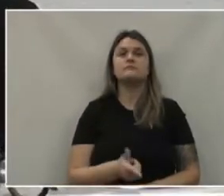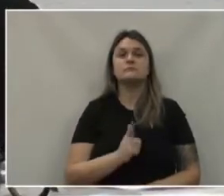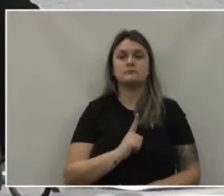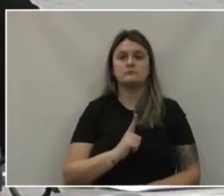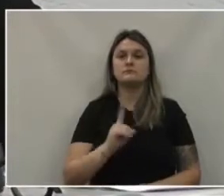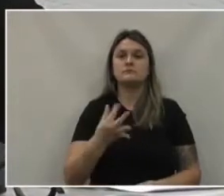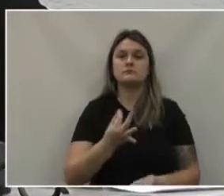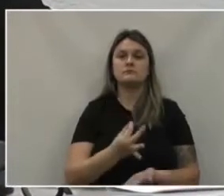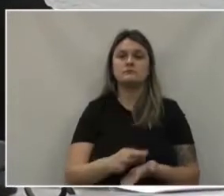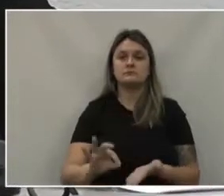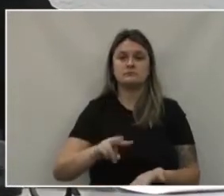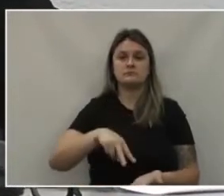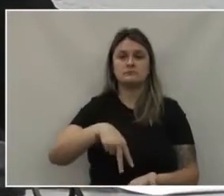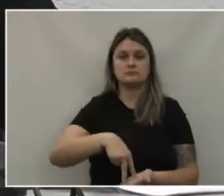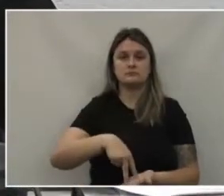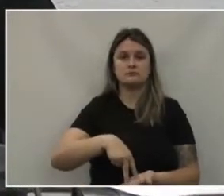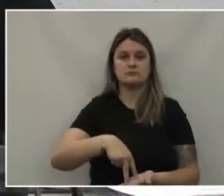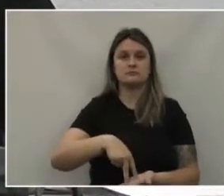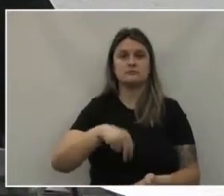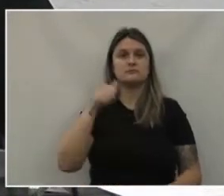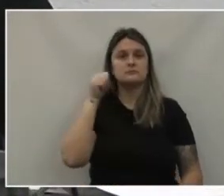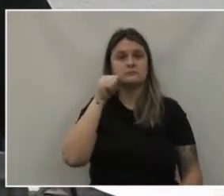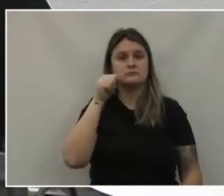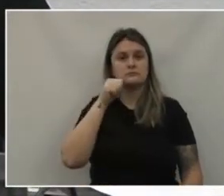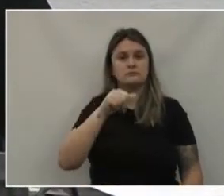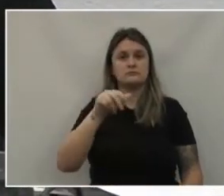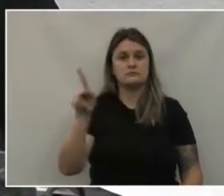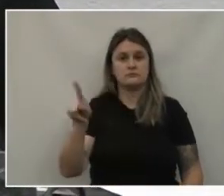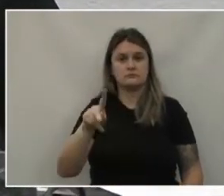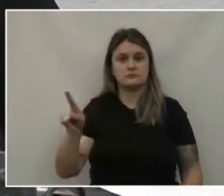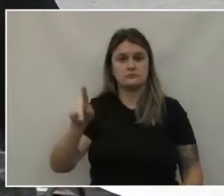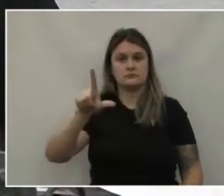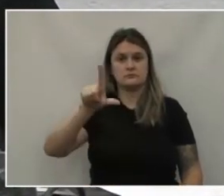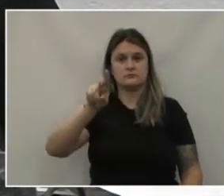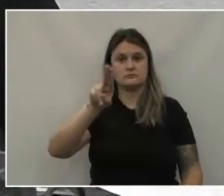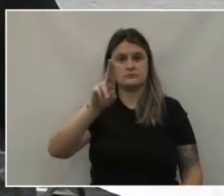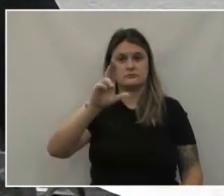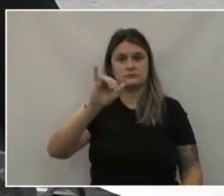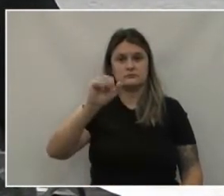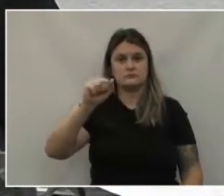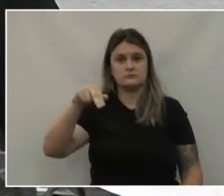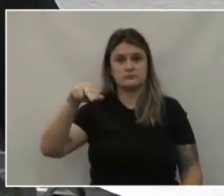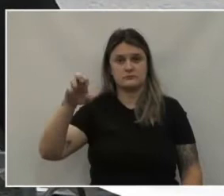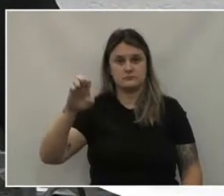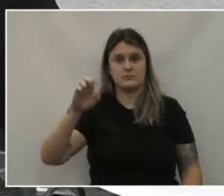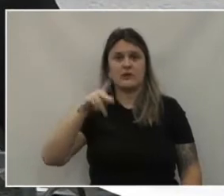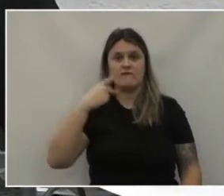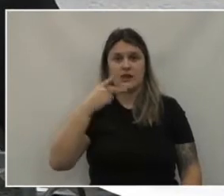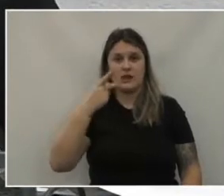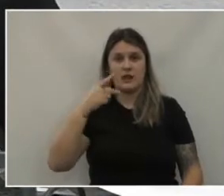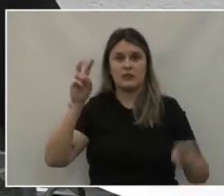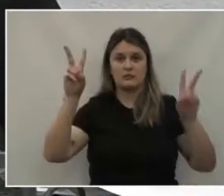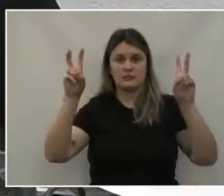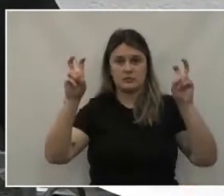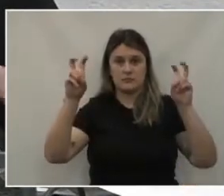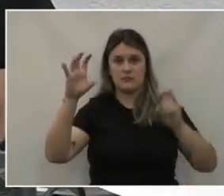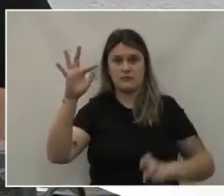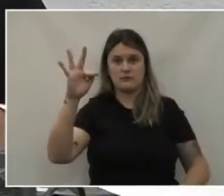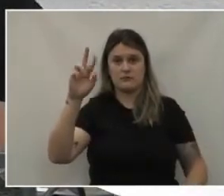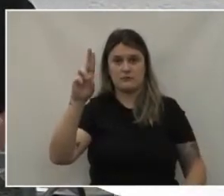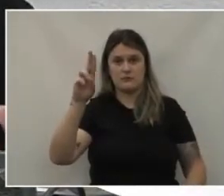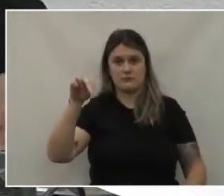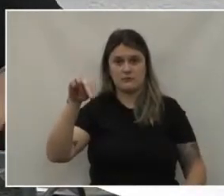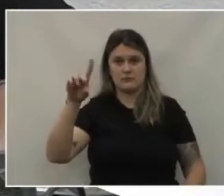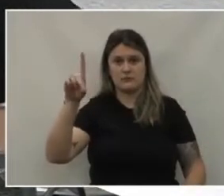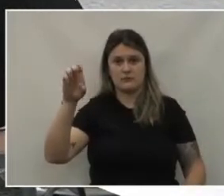Encontra-se inscrito a senhora Luciane Serrer de Matos para falar sobre o Fundeb e o